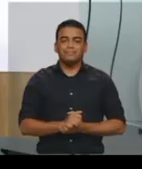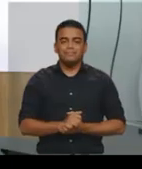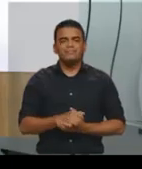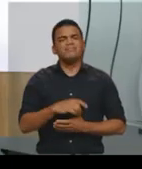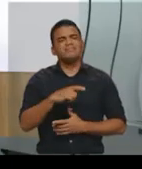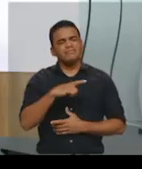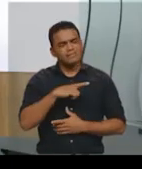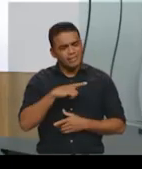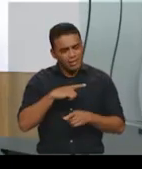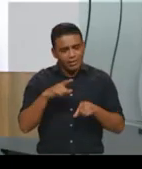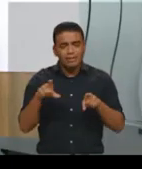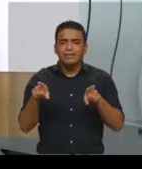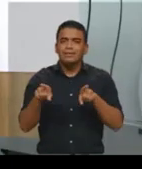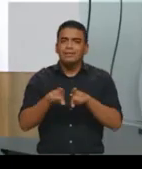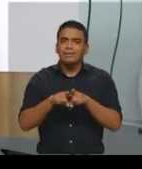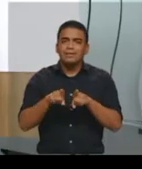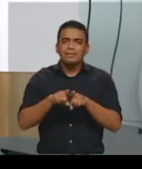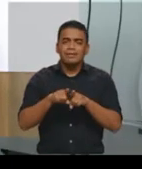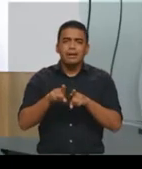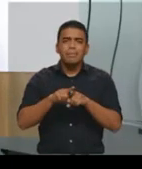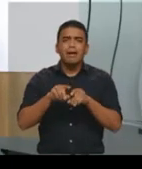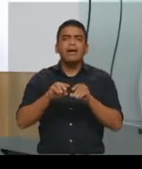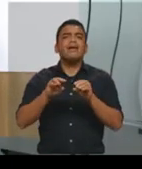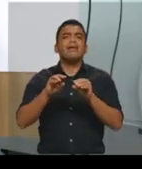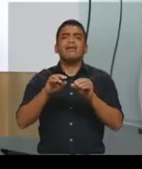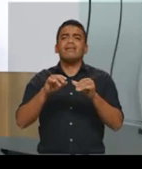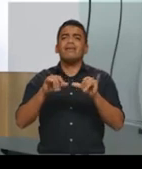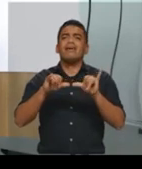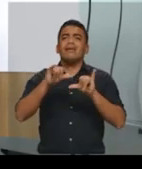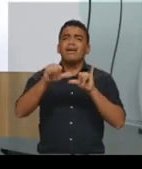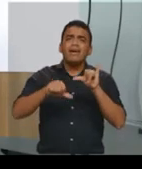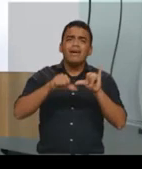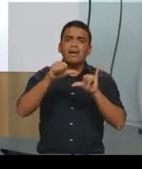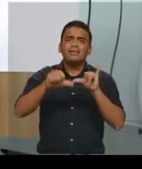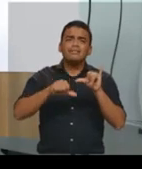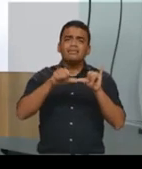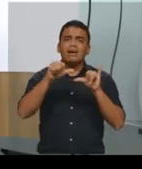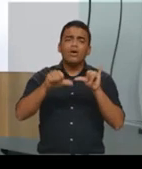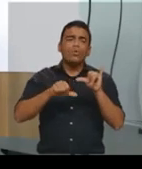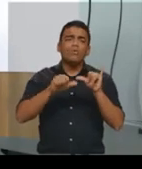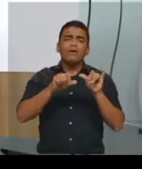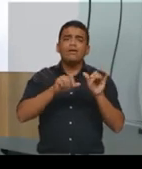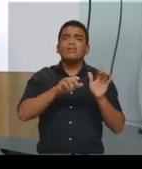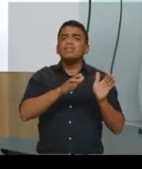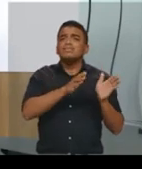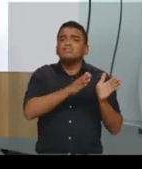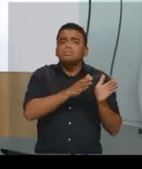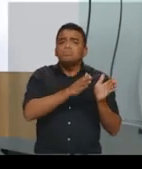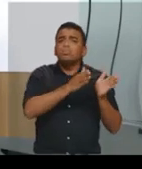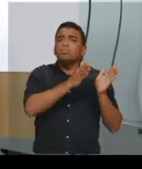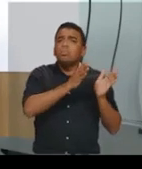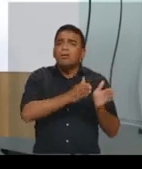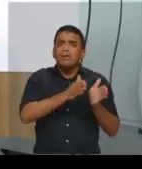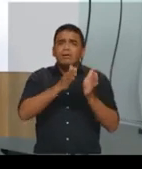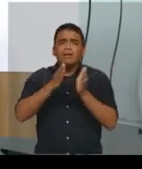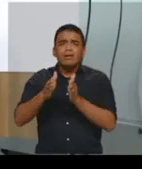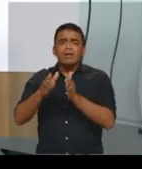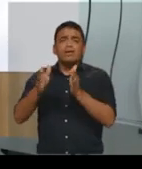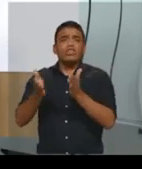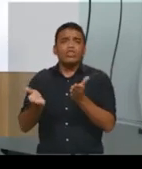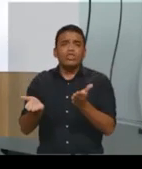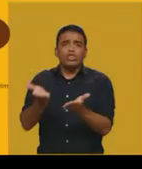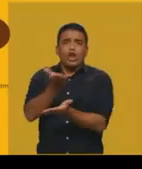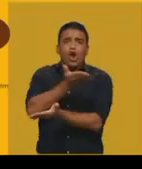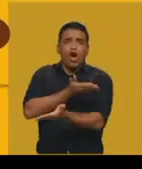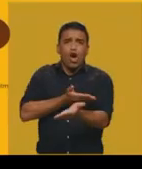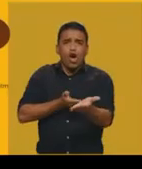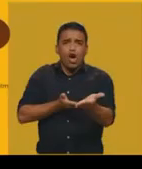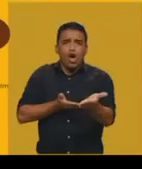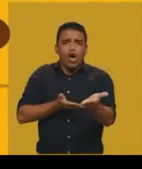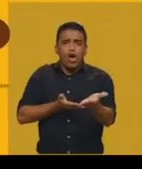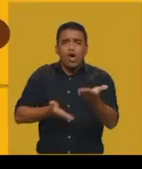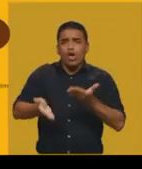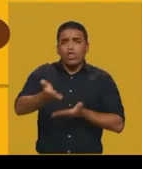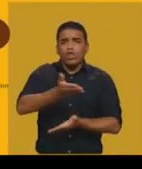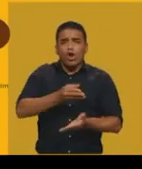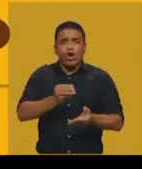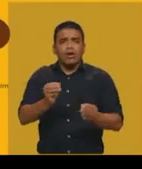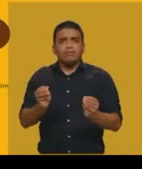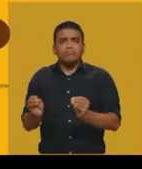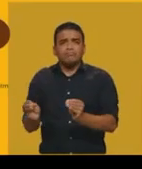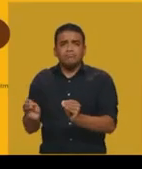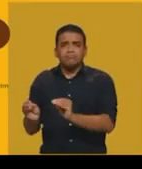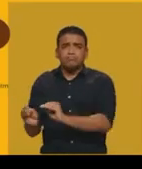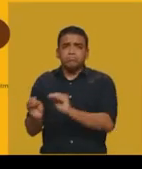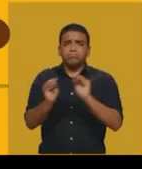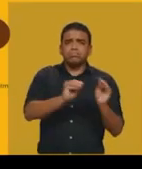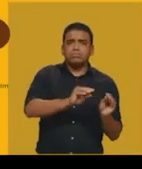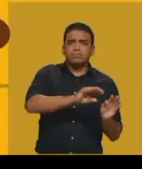Existe também a reação de deslocamento, ou simples troca. É quando uma